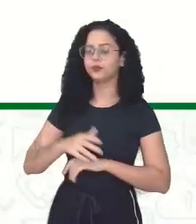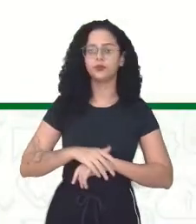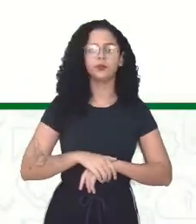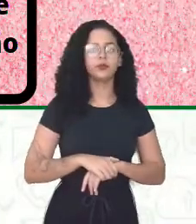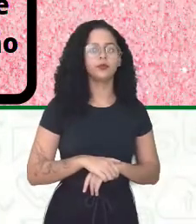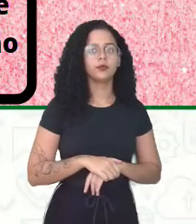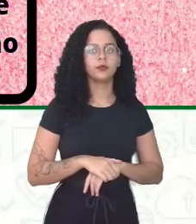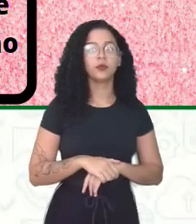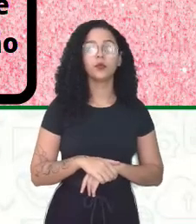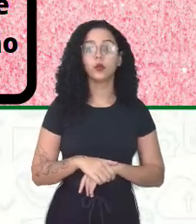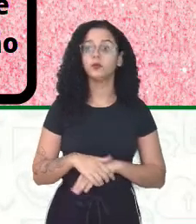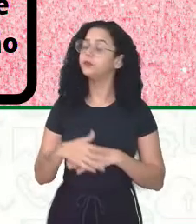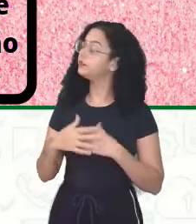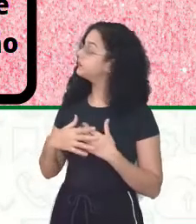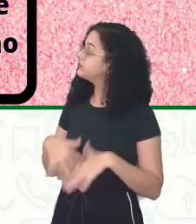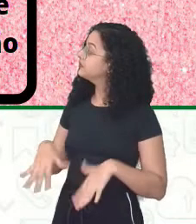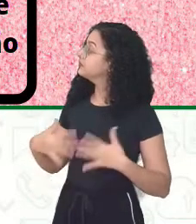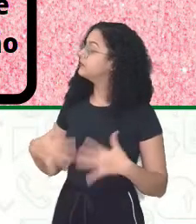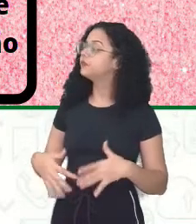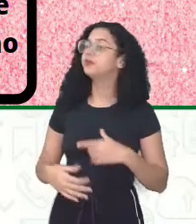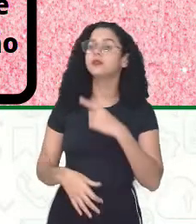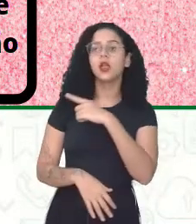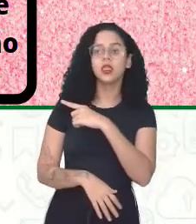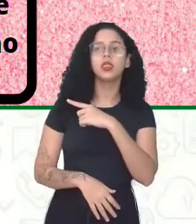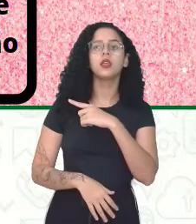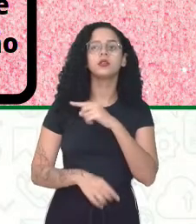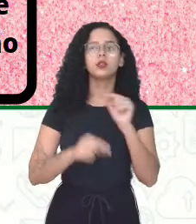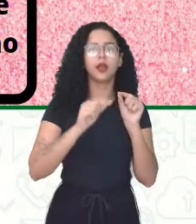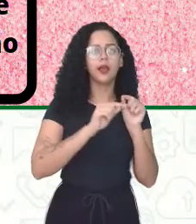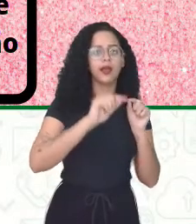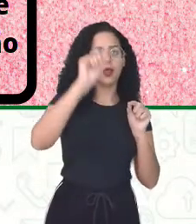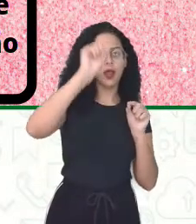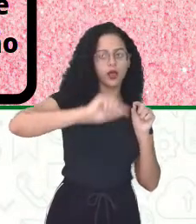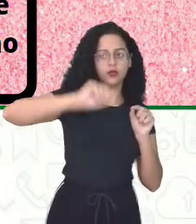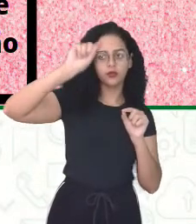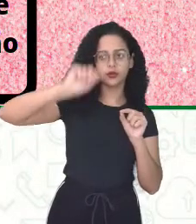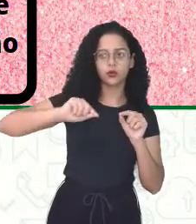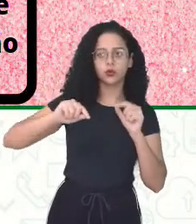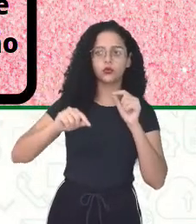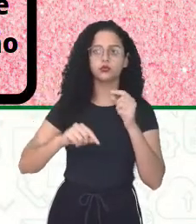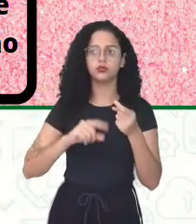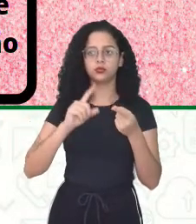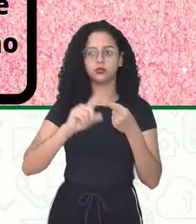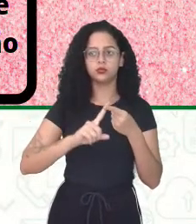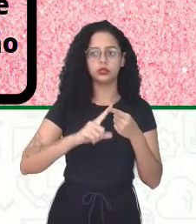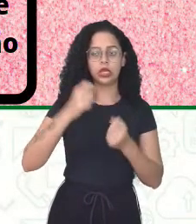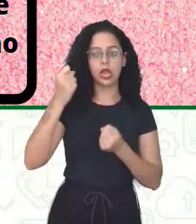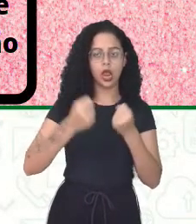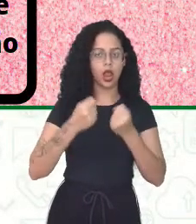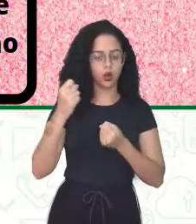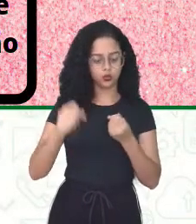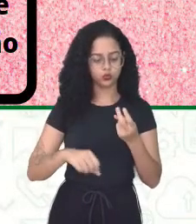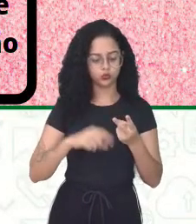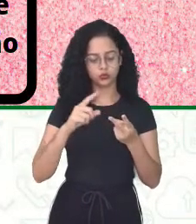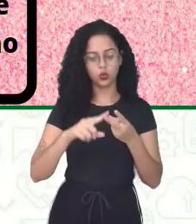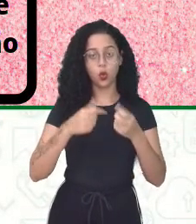só. Então, nesse gráfico, eu coloquei aí carro,